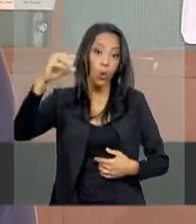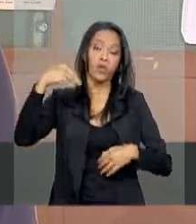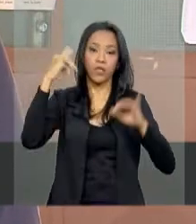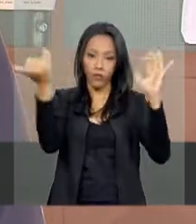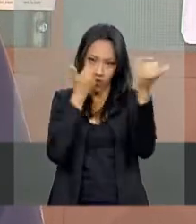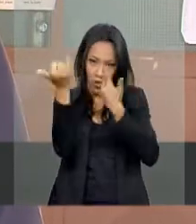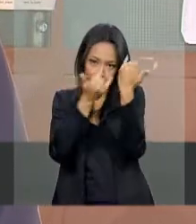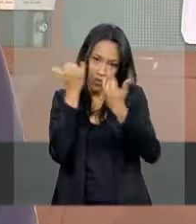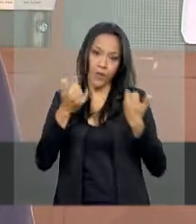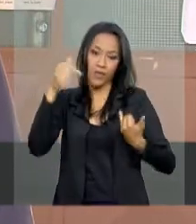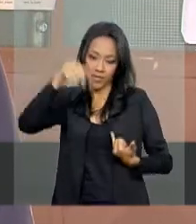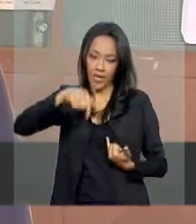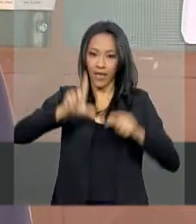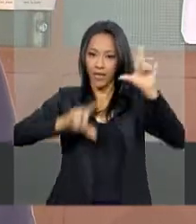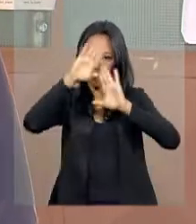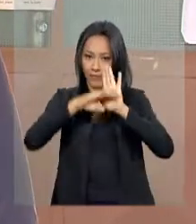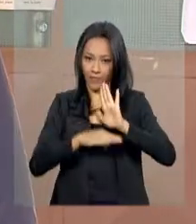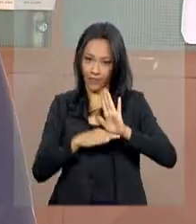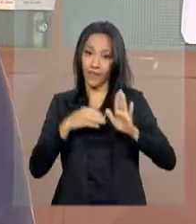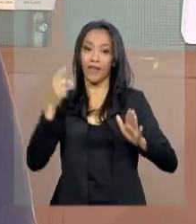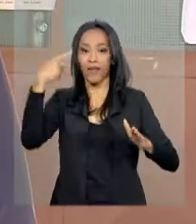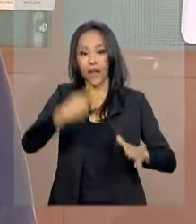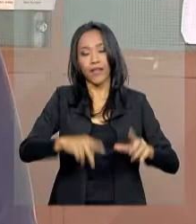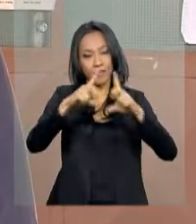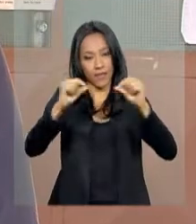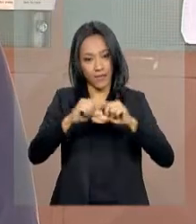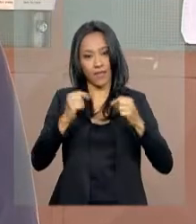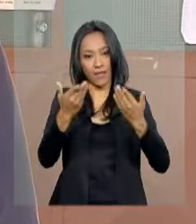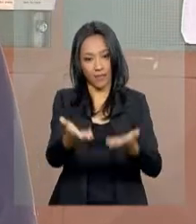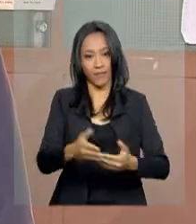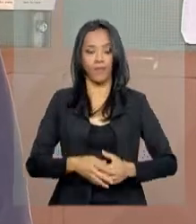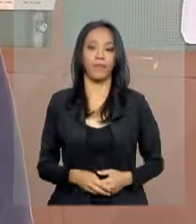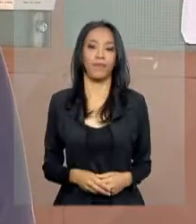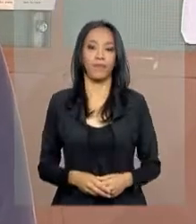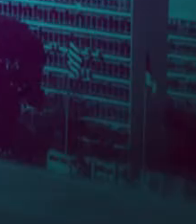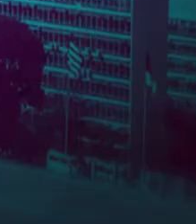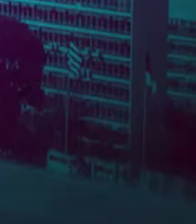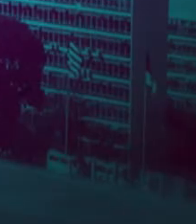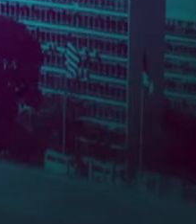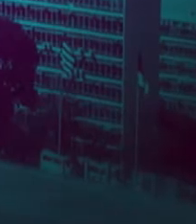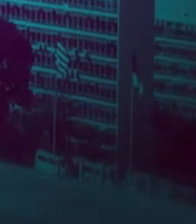Outras informações na nossa programação. De Brasília, Gabriela Noronha.